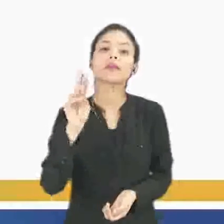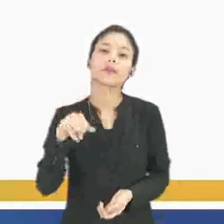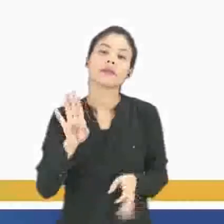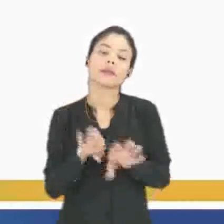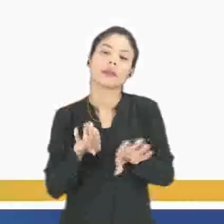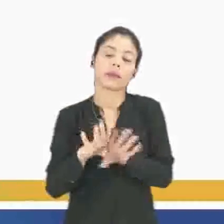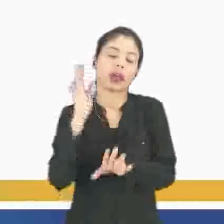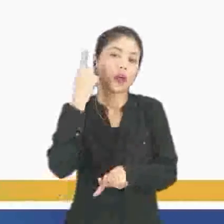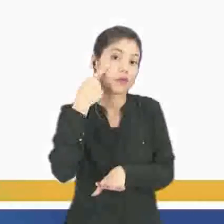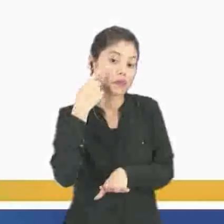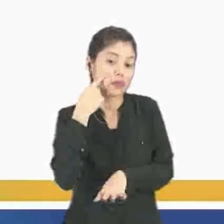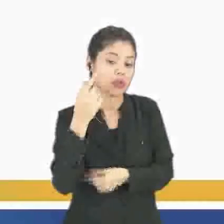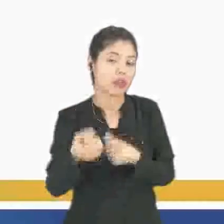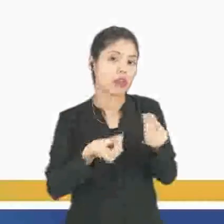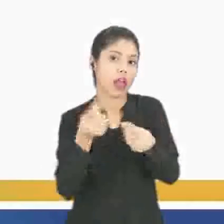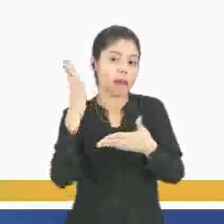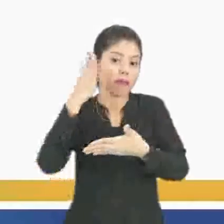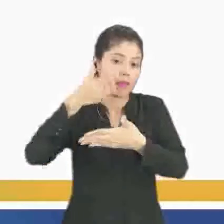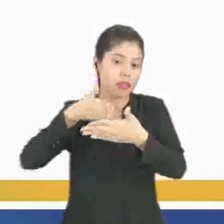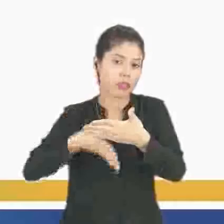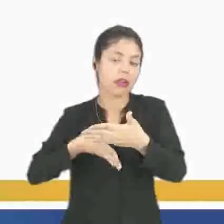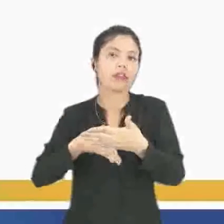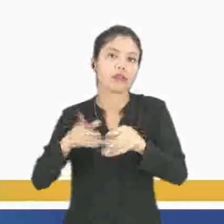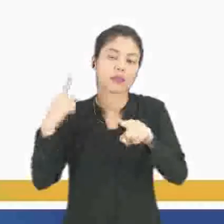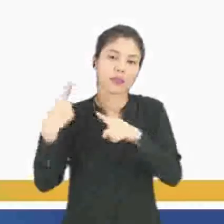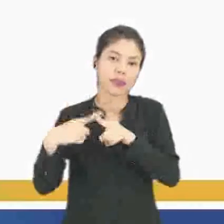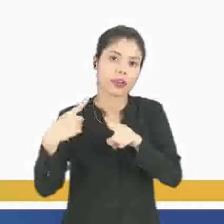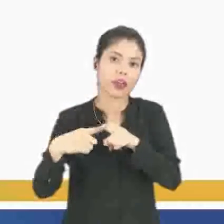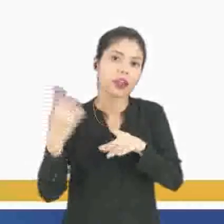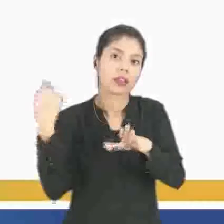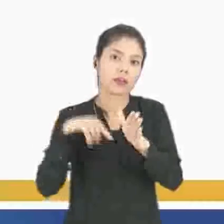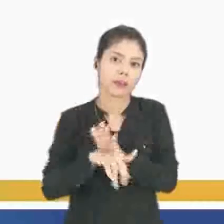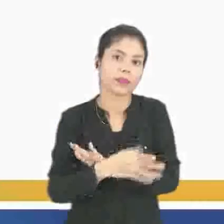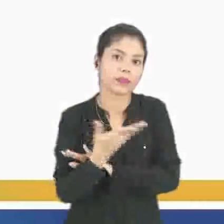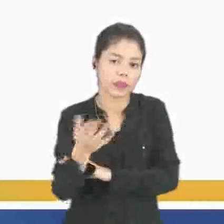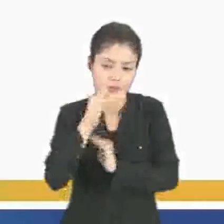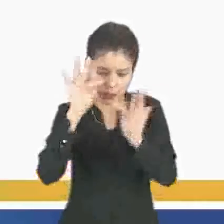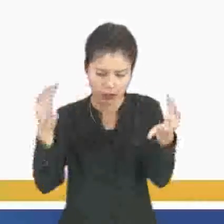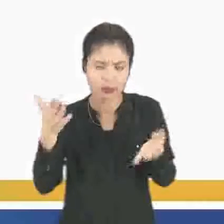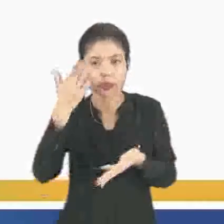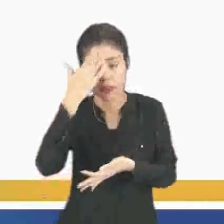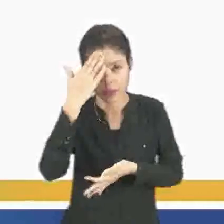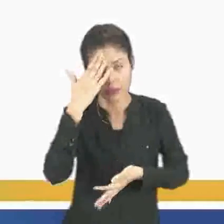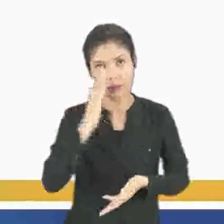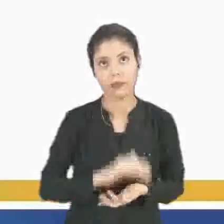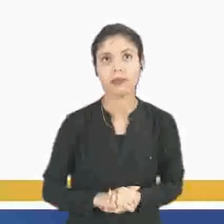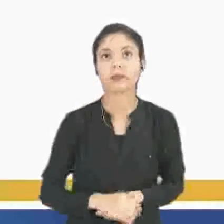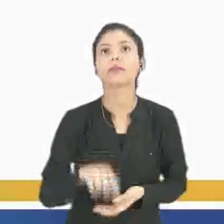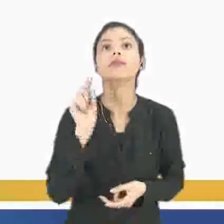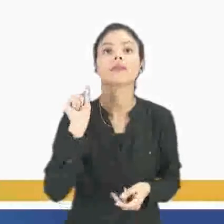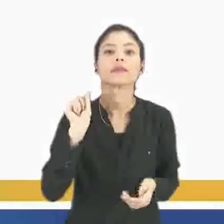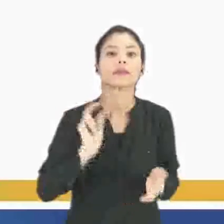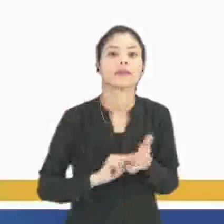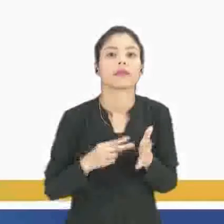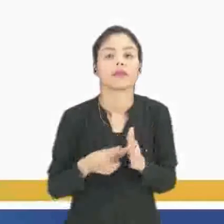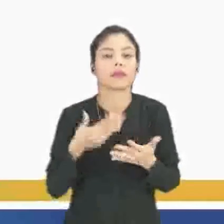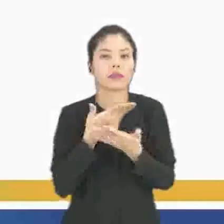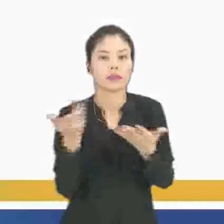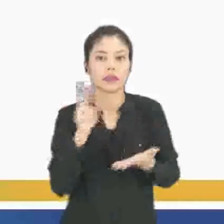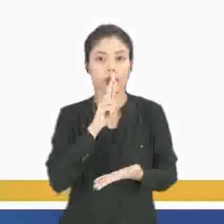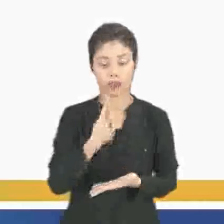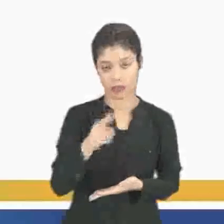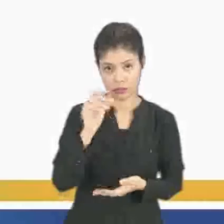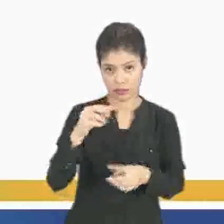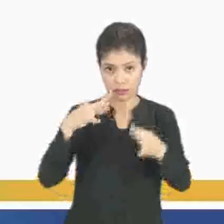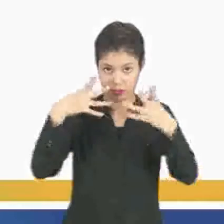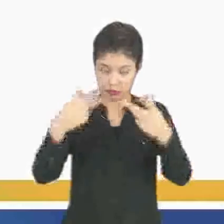bem que dá para entender o porquê que ele é a metade do segmento em questão. Bem simples de entender. E o que significa isso? Os resultados